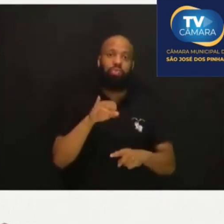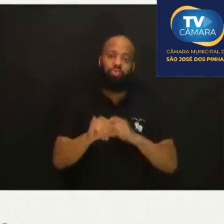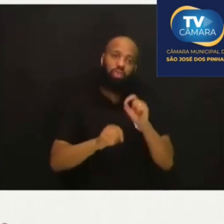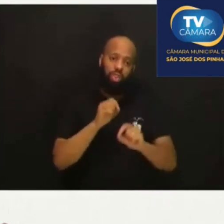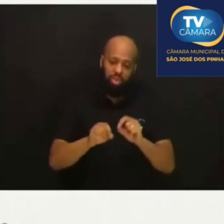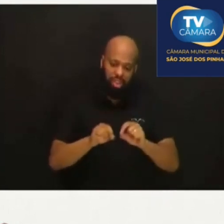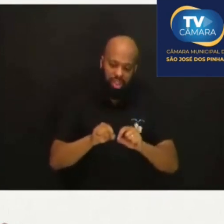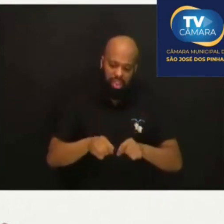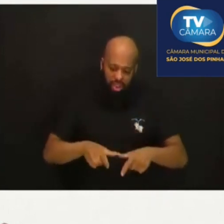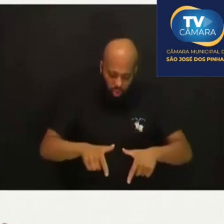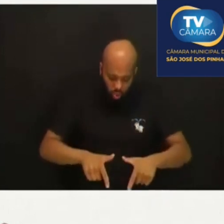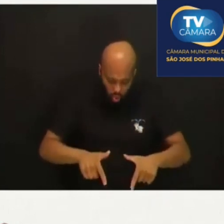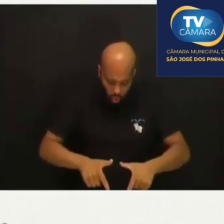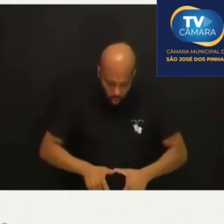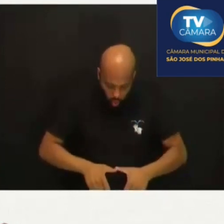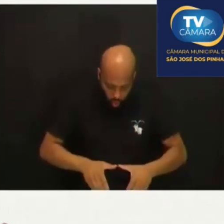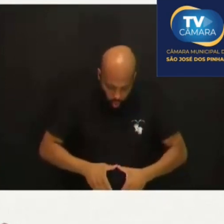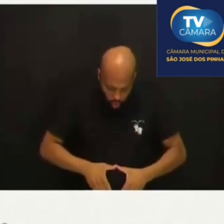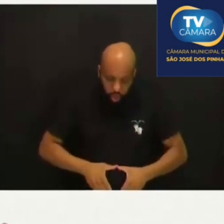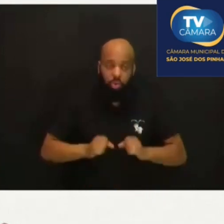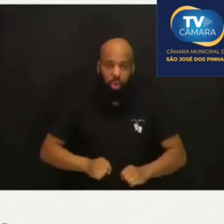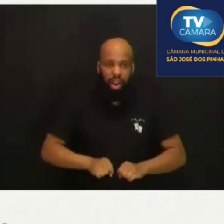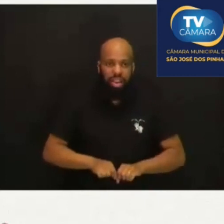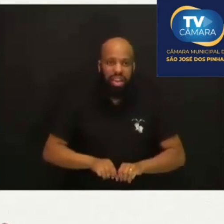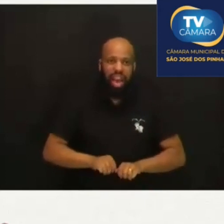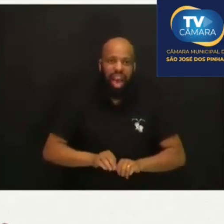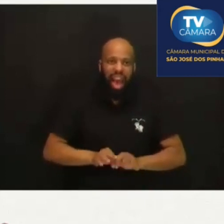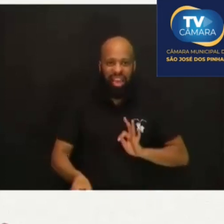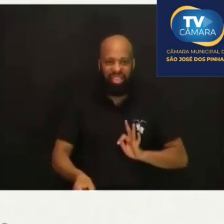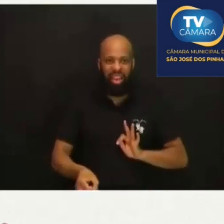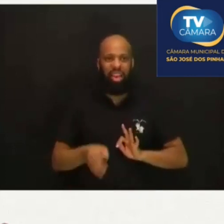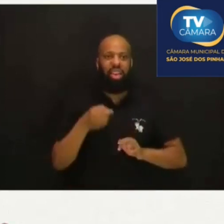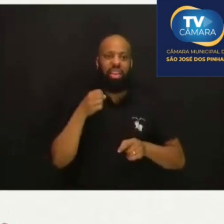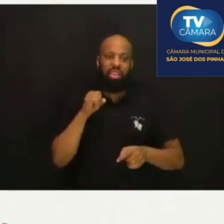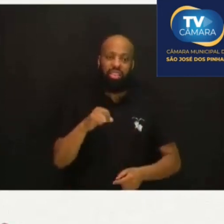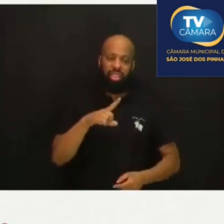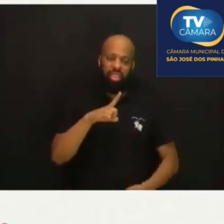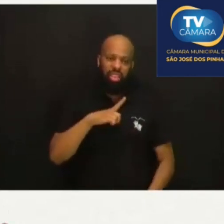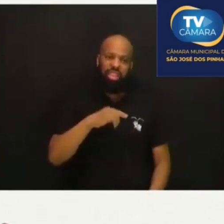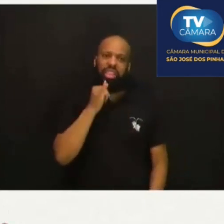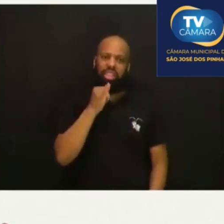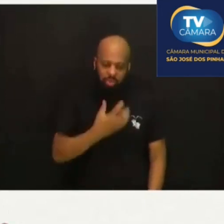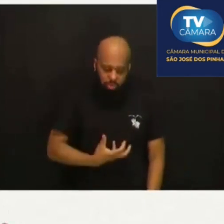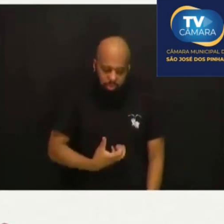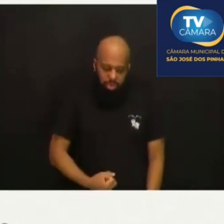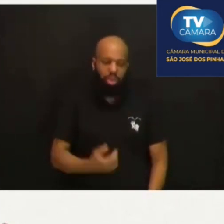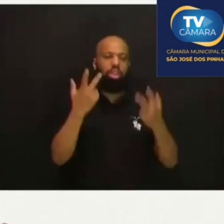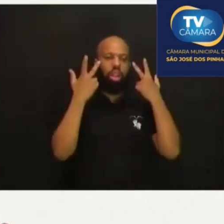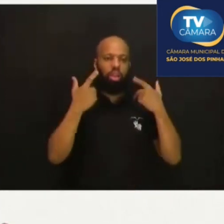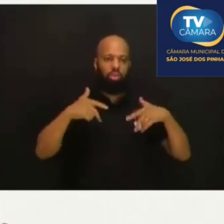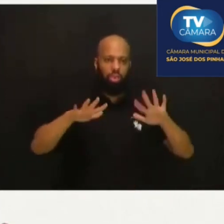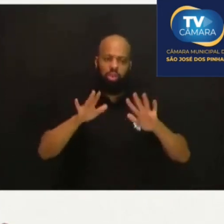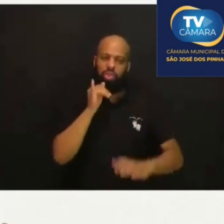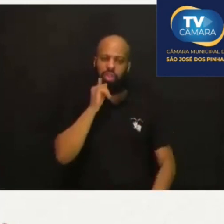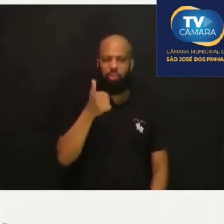materno. Até mesmo quando, porventura, eu tenho uma paciente que sofra um aborto espontâneo, aqui já nessa gestação, 10, 11